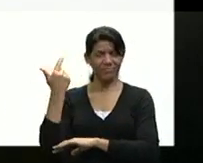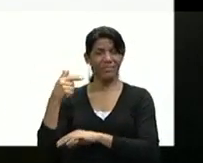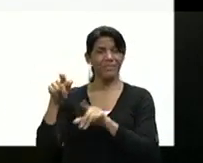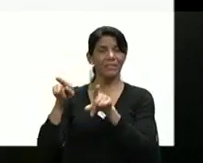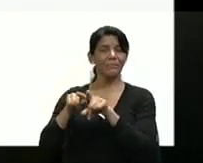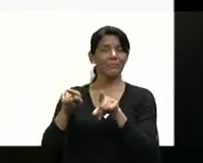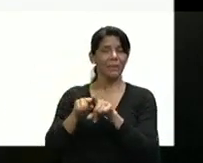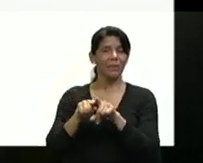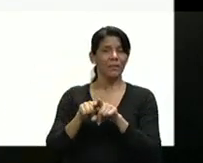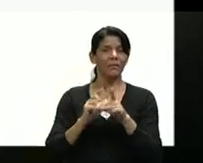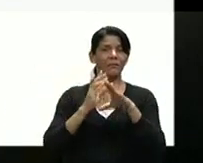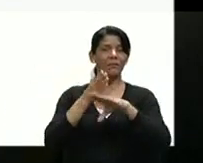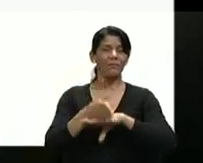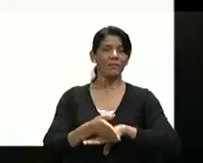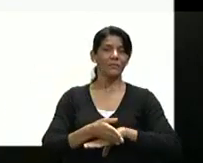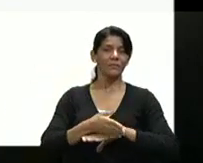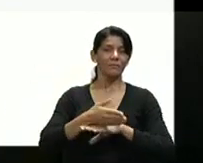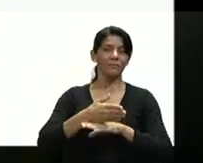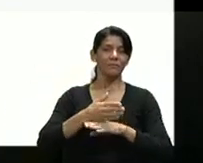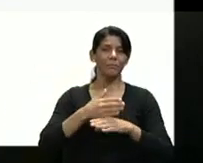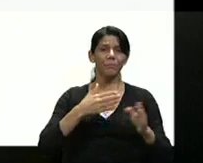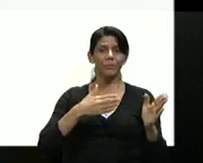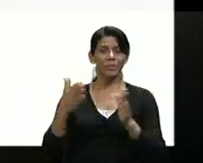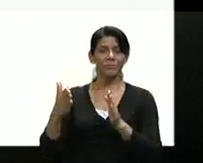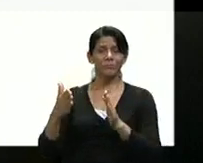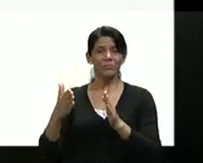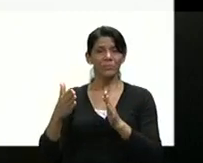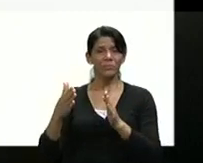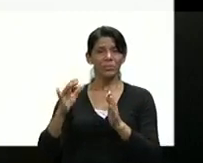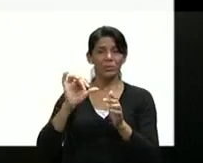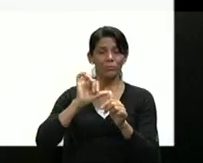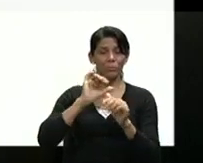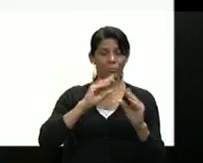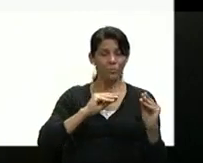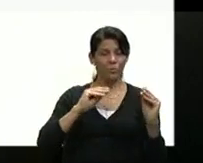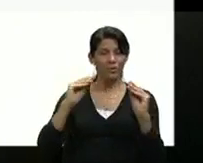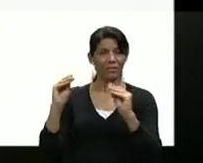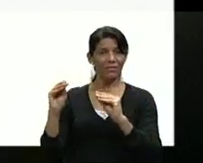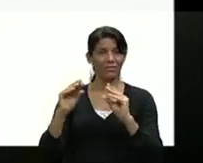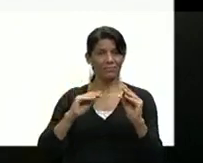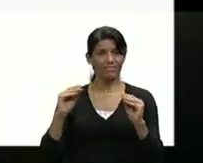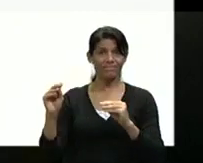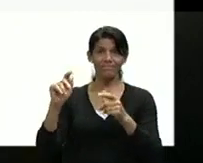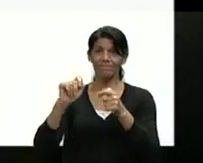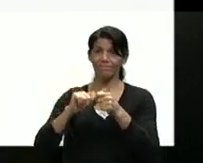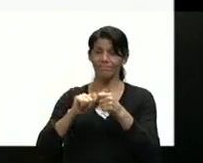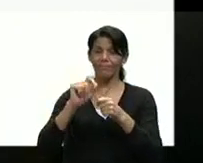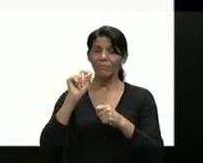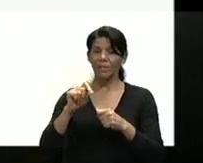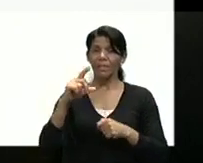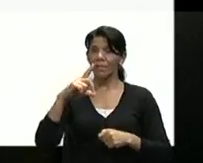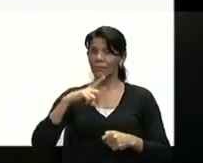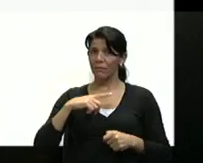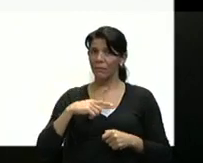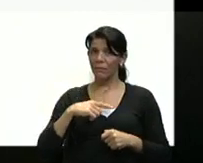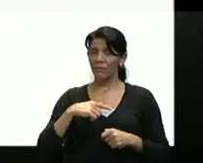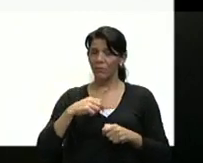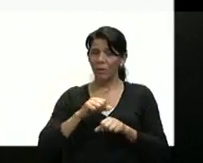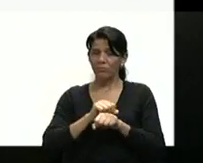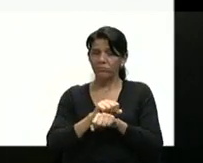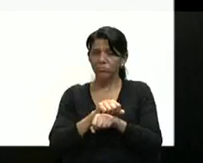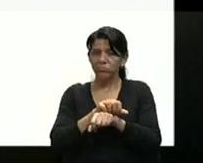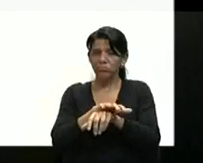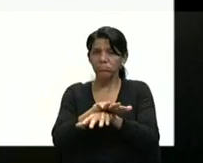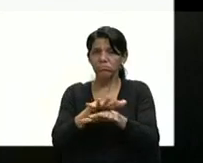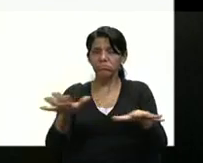dá através desse processo de migração facilitada, fazendo com que haja uma maior